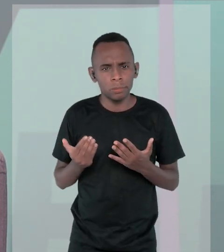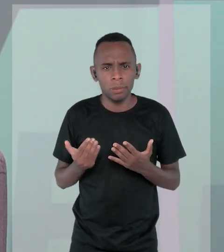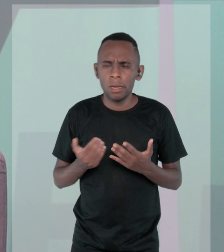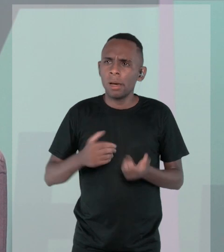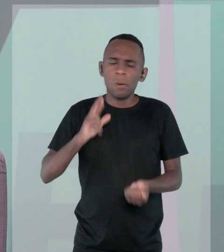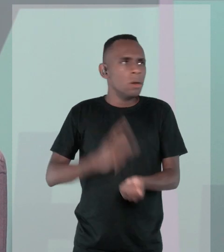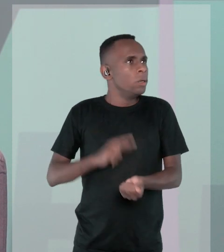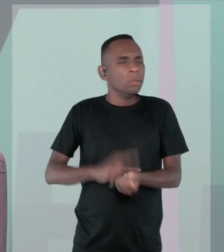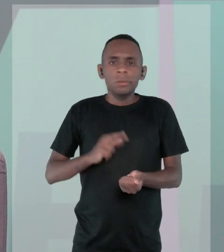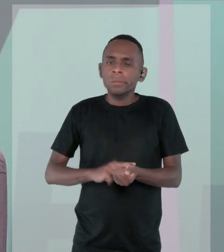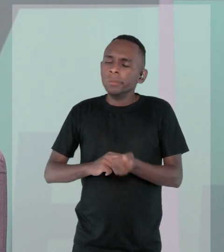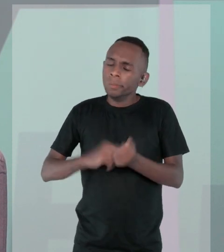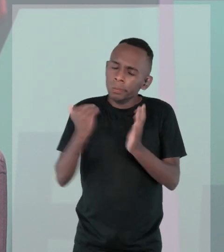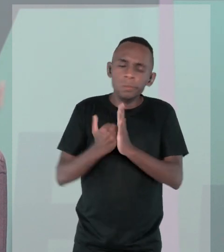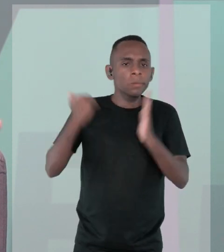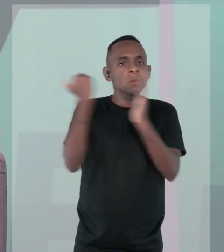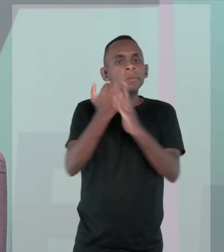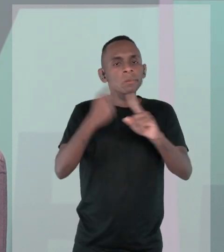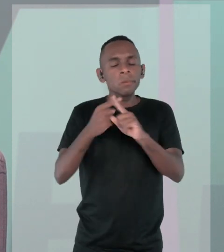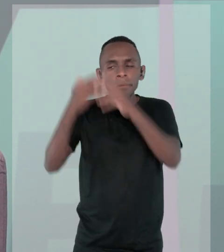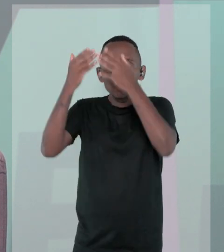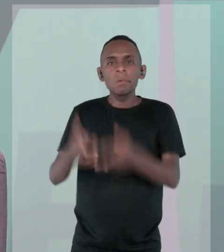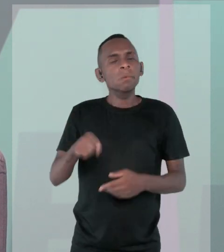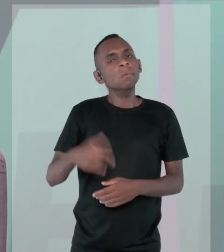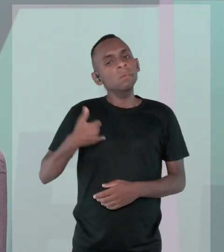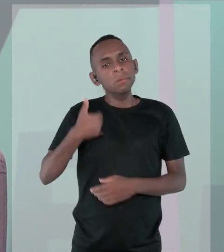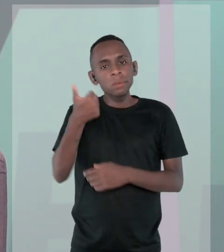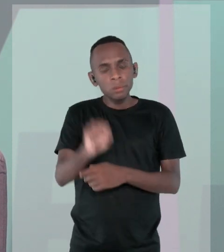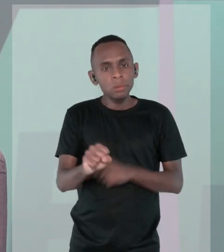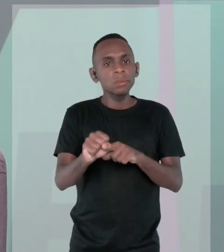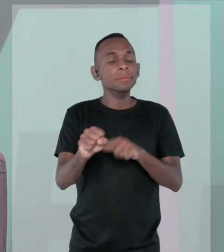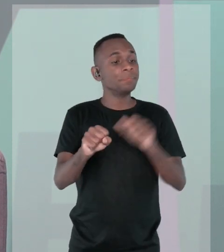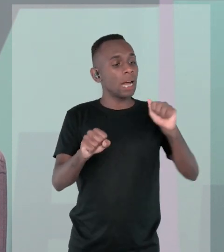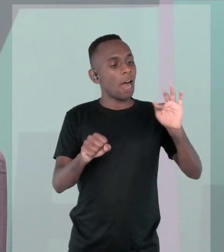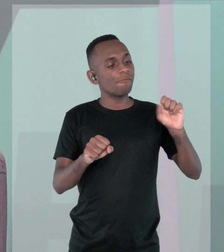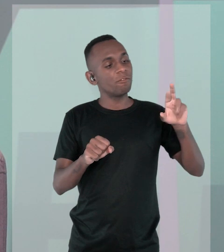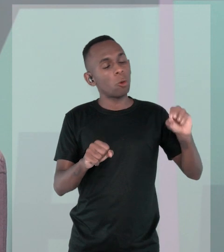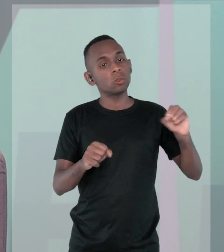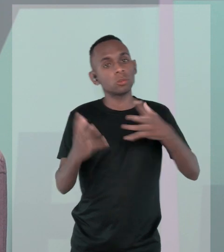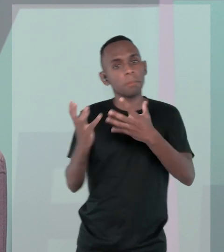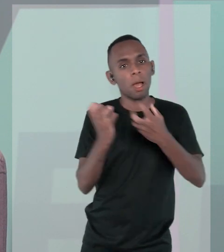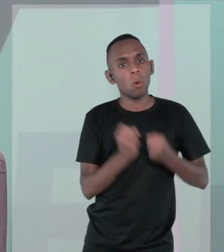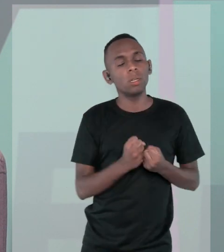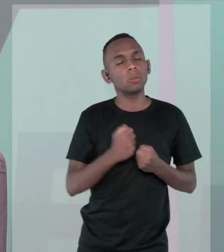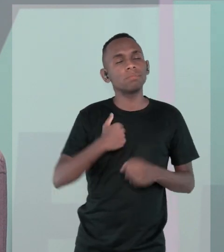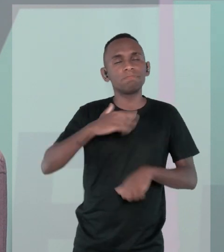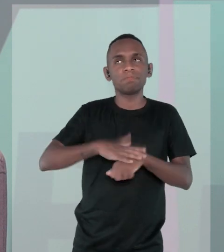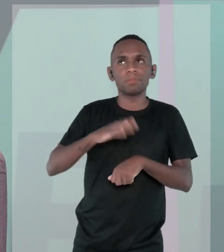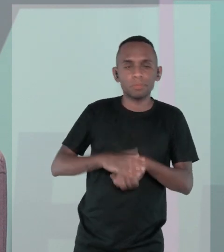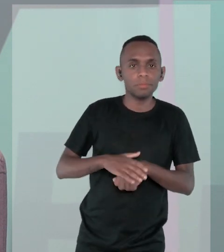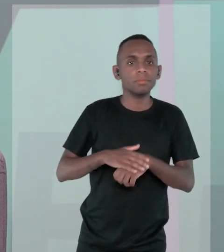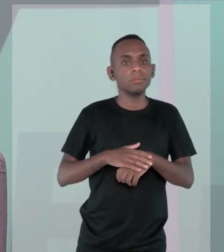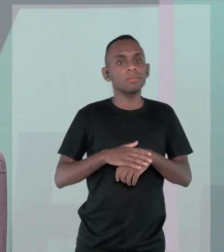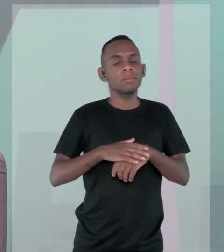ritmo alucinante. Mas é porque eu cheguei aqui, um menino de 18 anos, Afonso me adotou. Afonso me adotou e